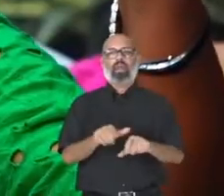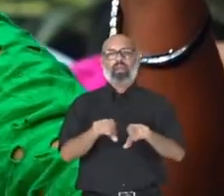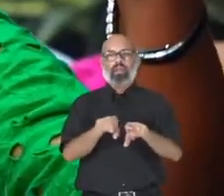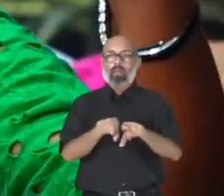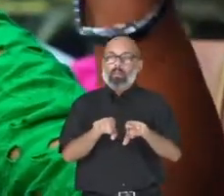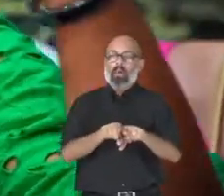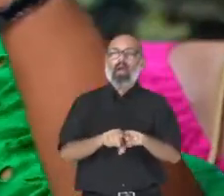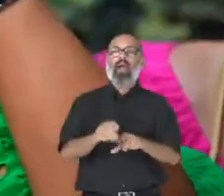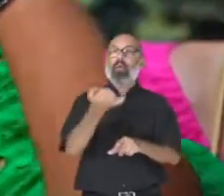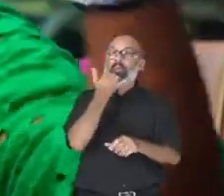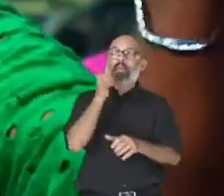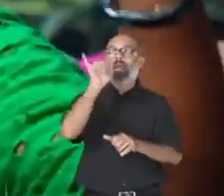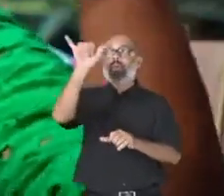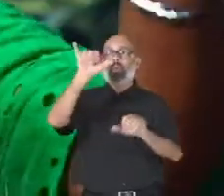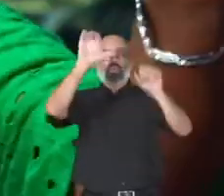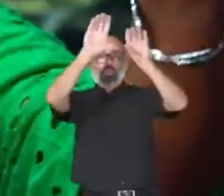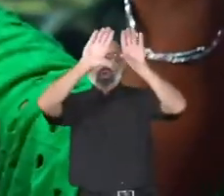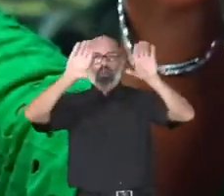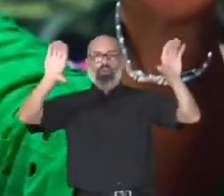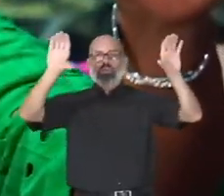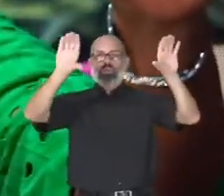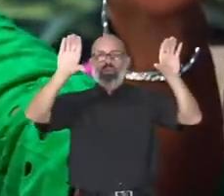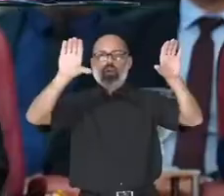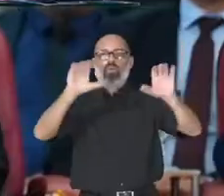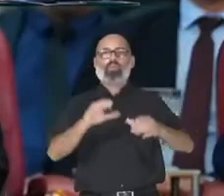será perdoado no céu.